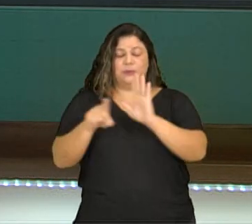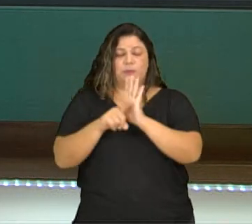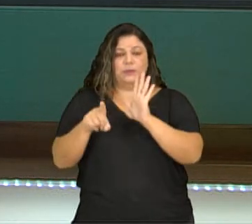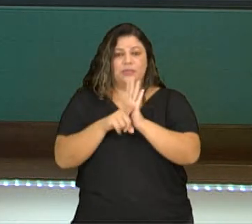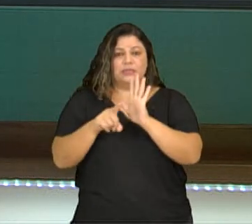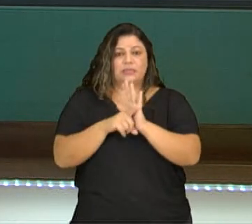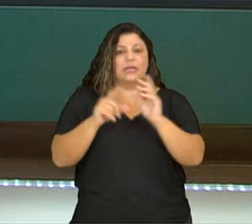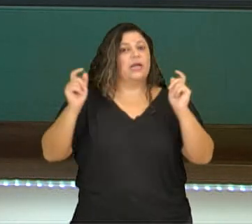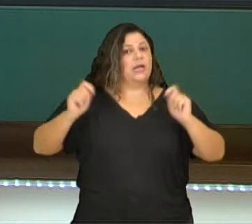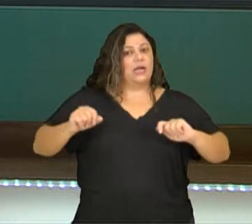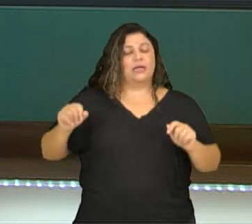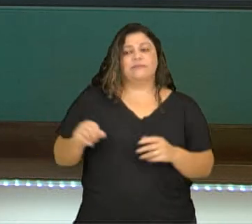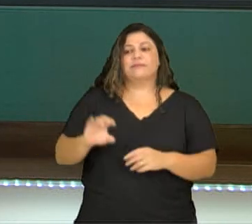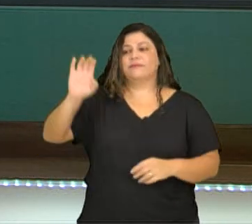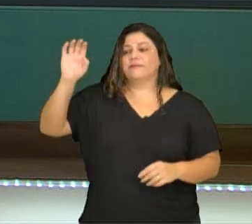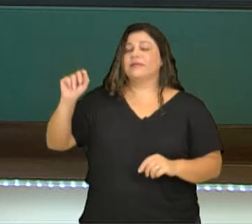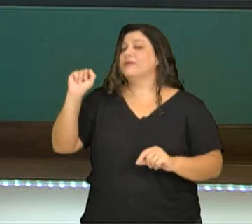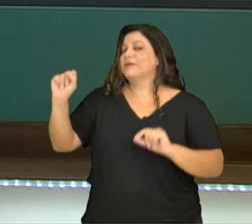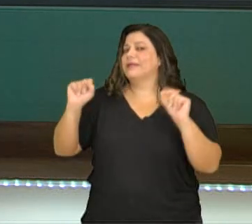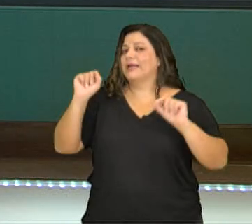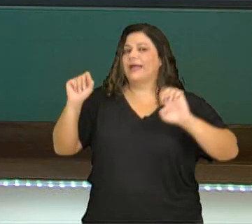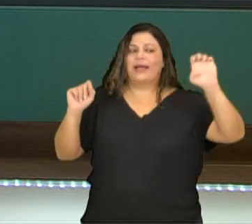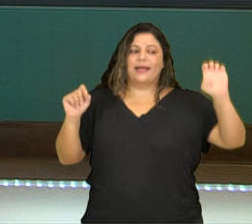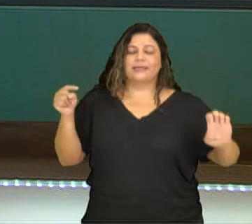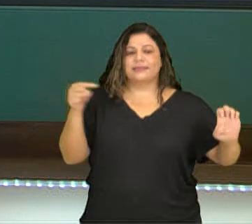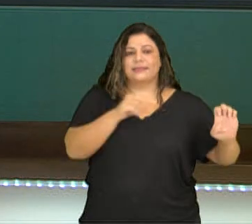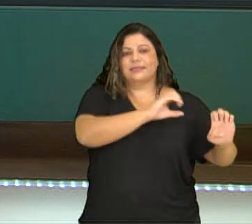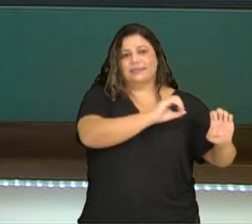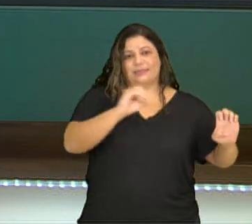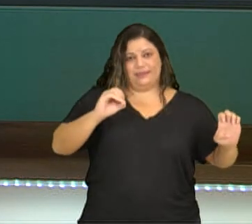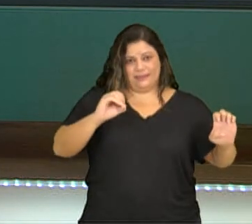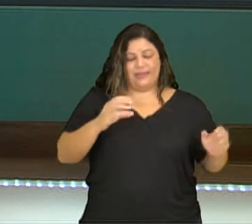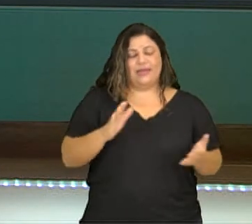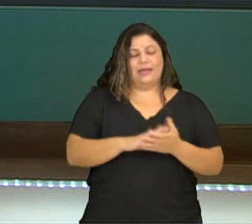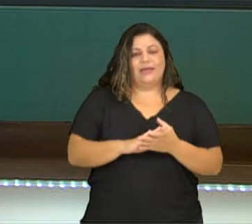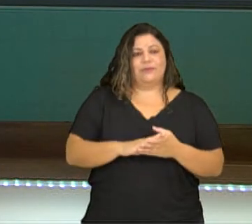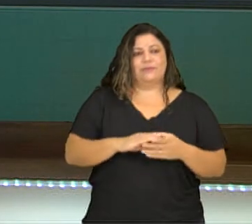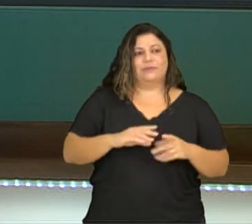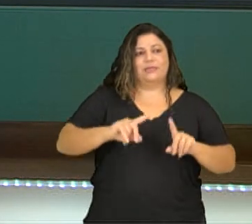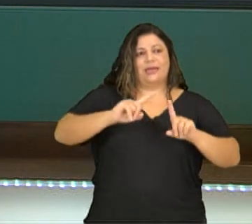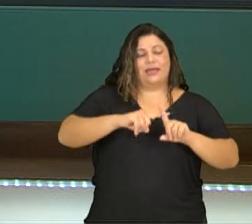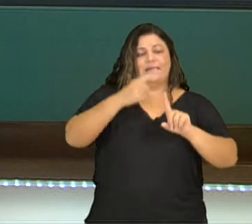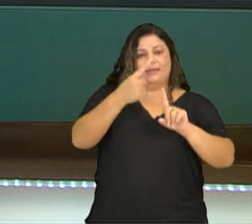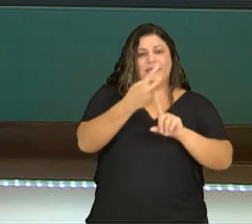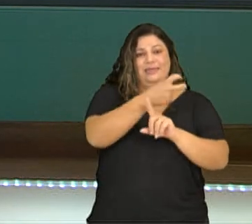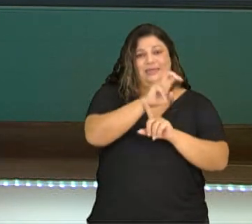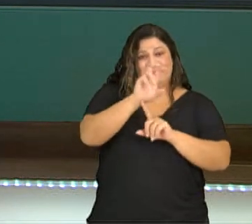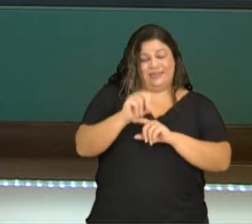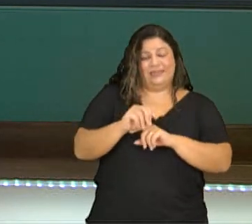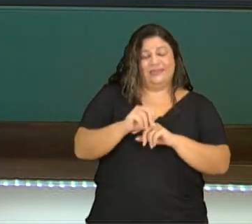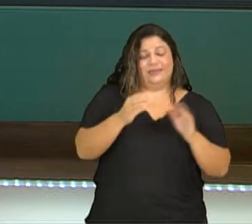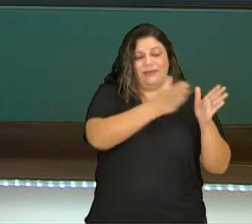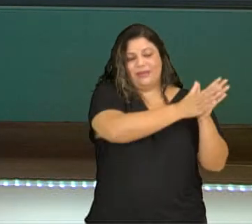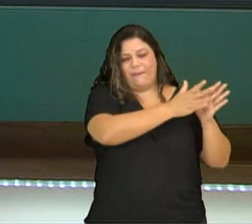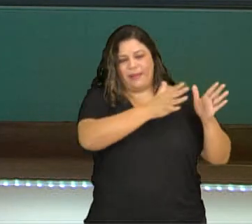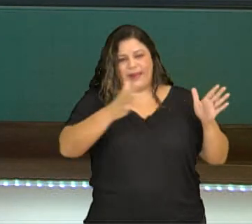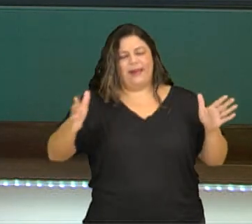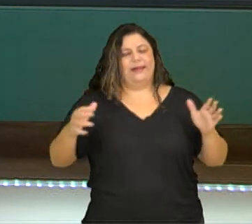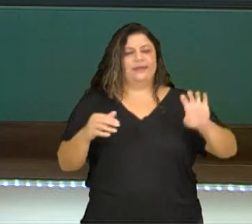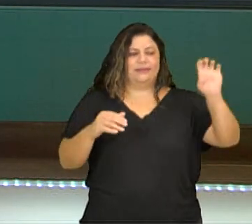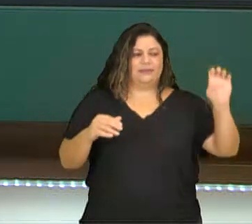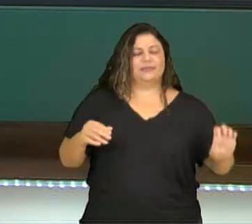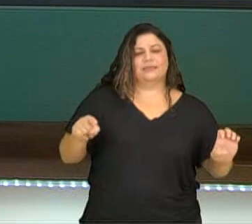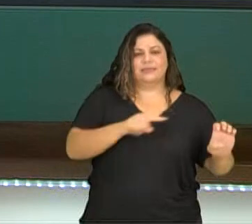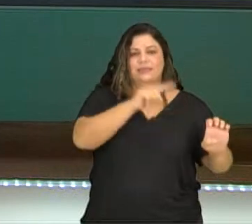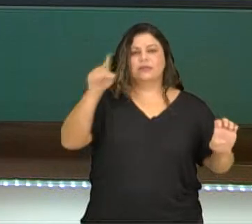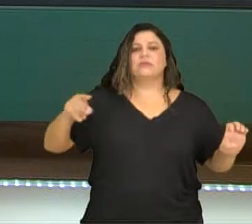negativo, ele fica à esquerda de zero. Ele está a 150 casas à esquerda de zero. Então,